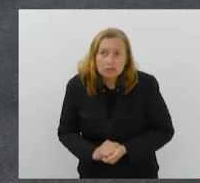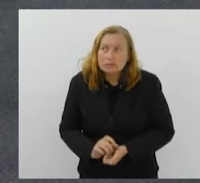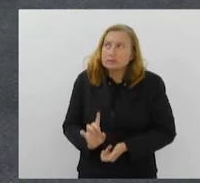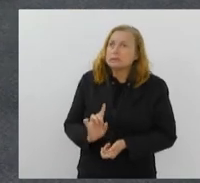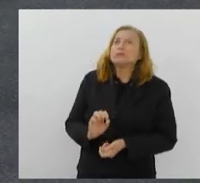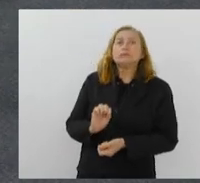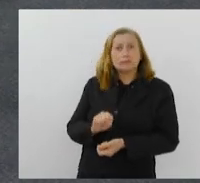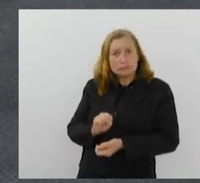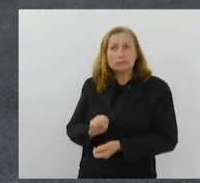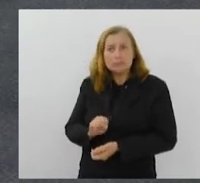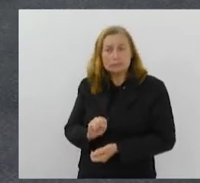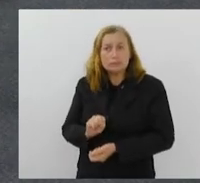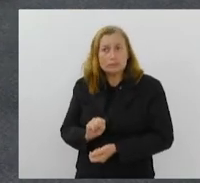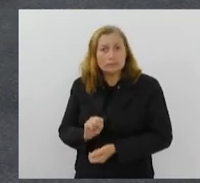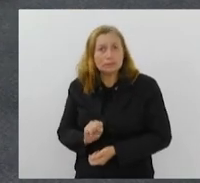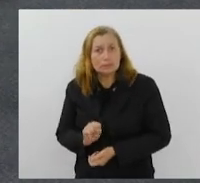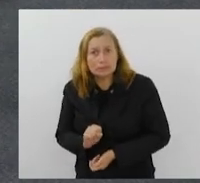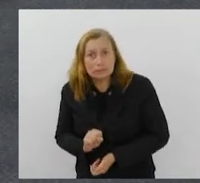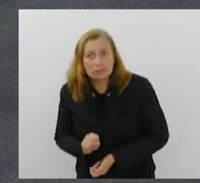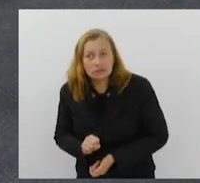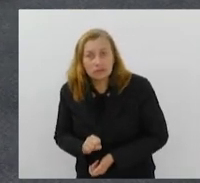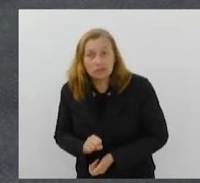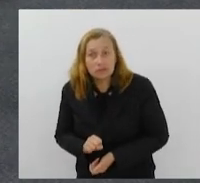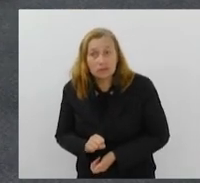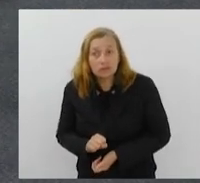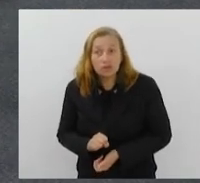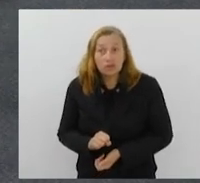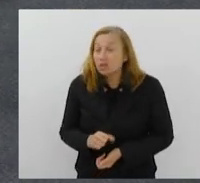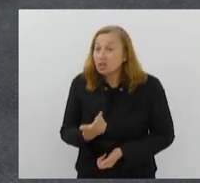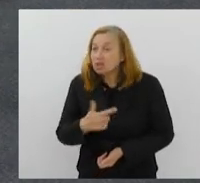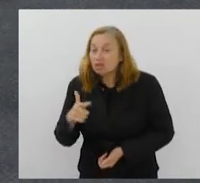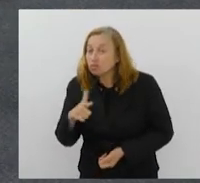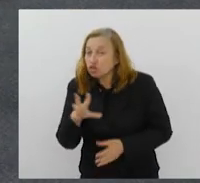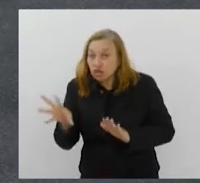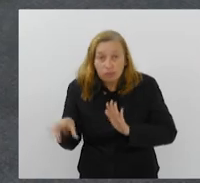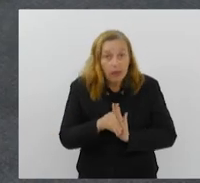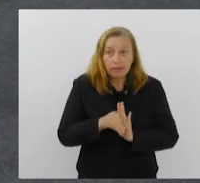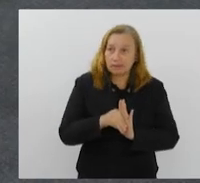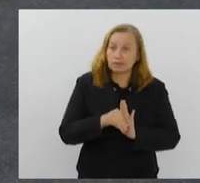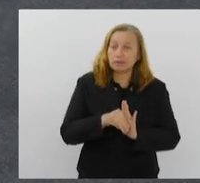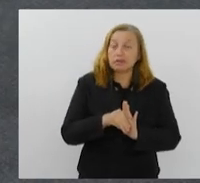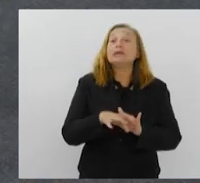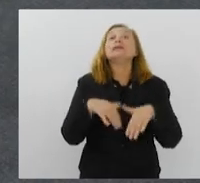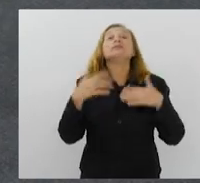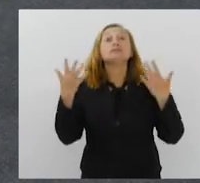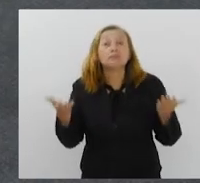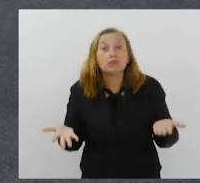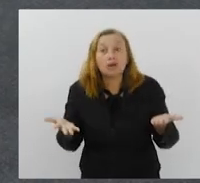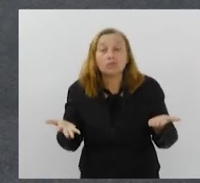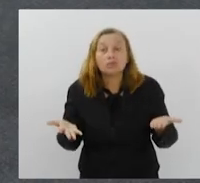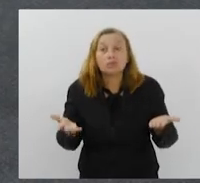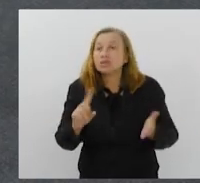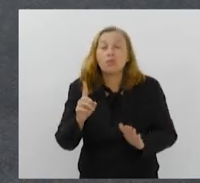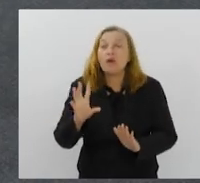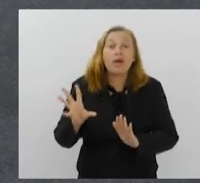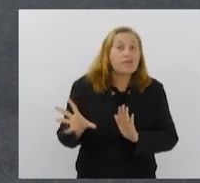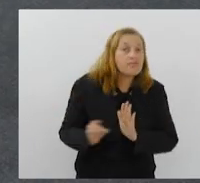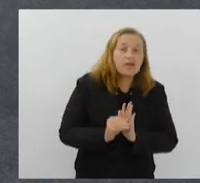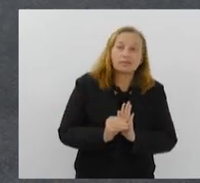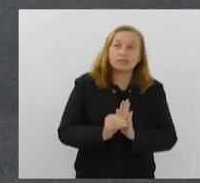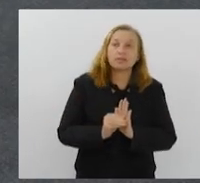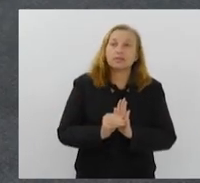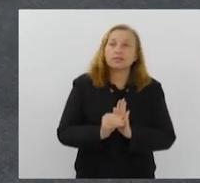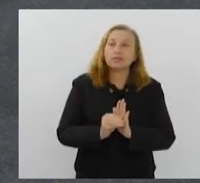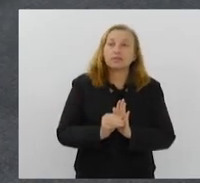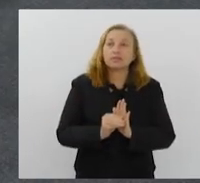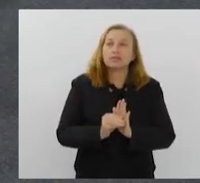Evidentemente que sim, aos quilos. E não tinha nenhuma emenda. Então, não é a emenda em si